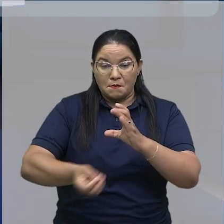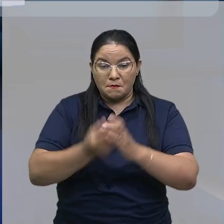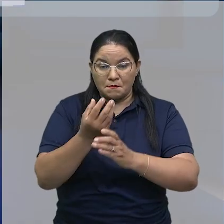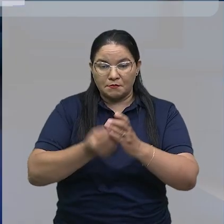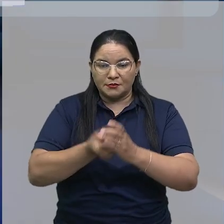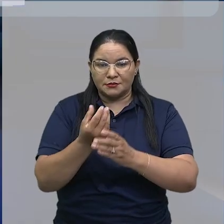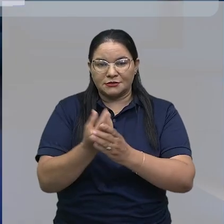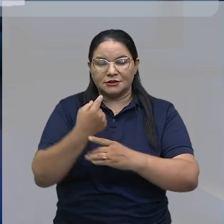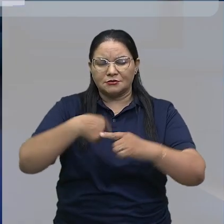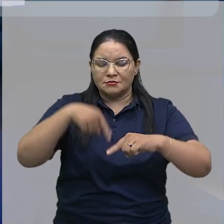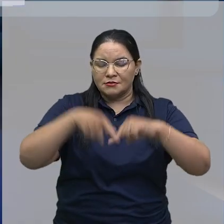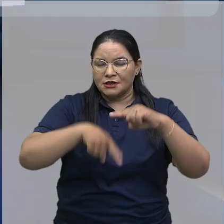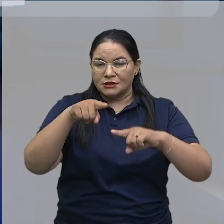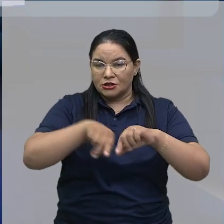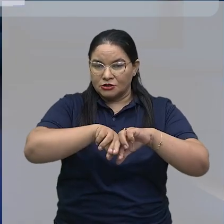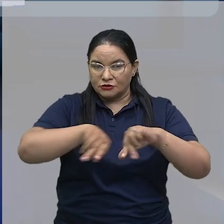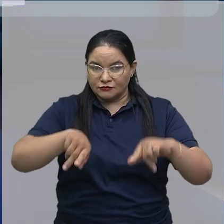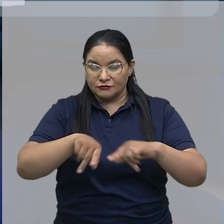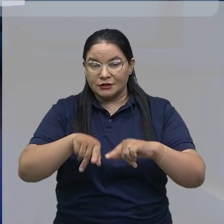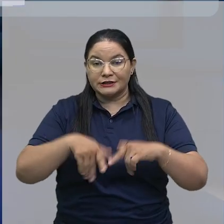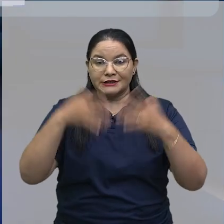produz ali as matérias-primas